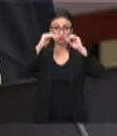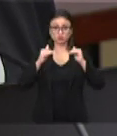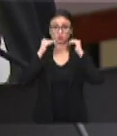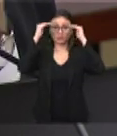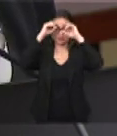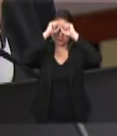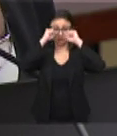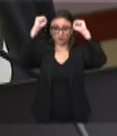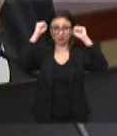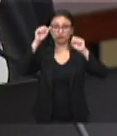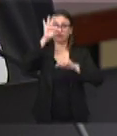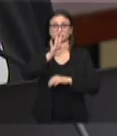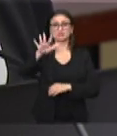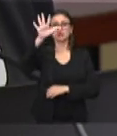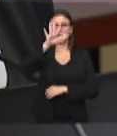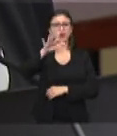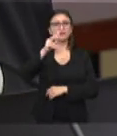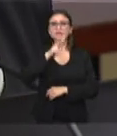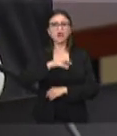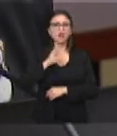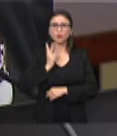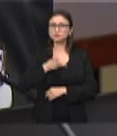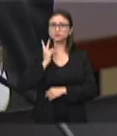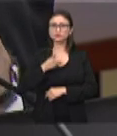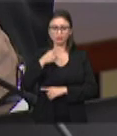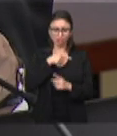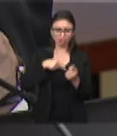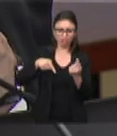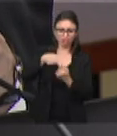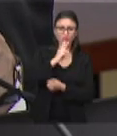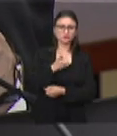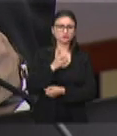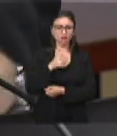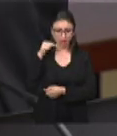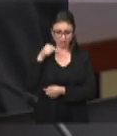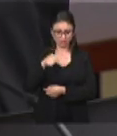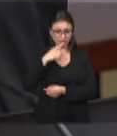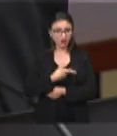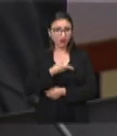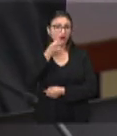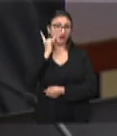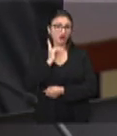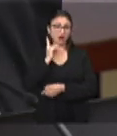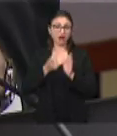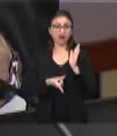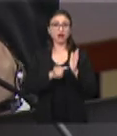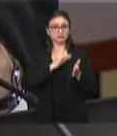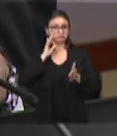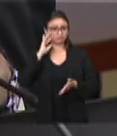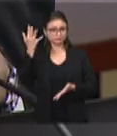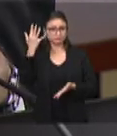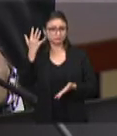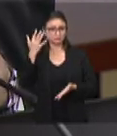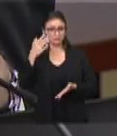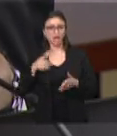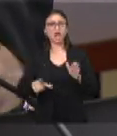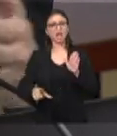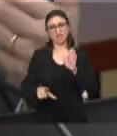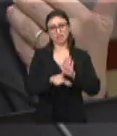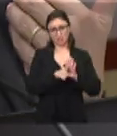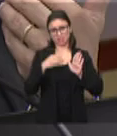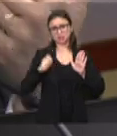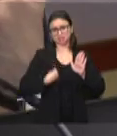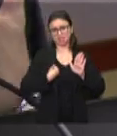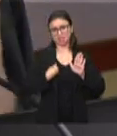Federal. Nós vamos andar em círculos aqui. Aqui foi uma decisão antes disso. Agora tem a lei já, mas aqui foi antes, obviamente, se